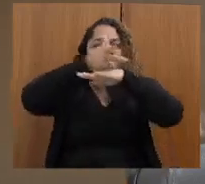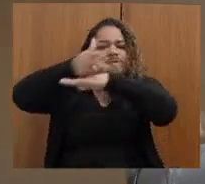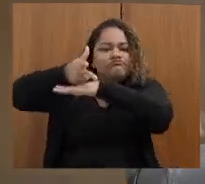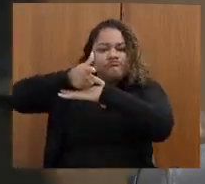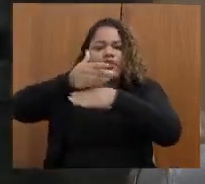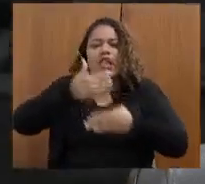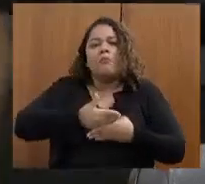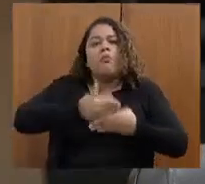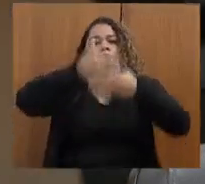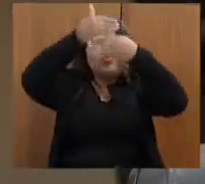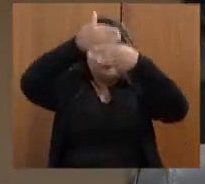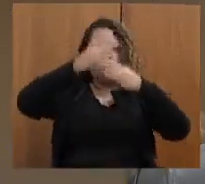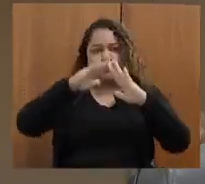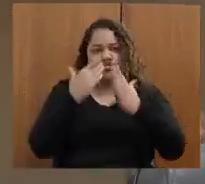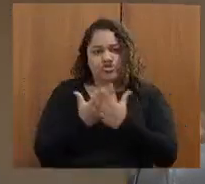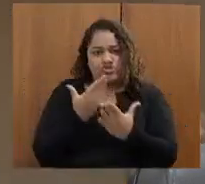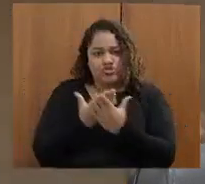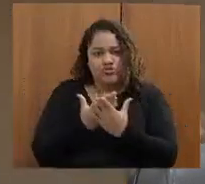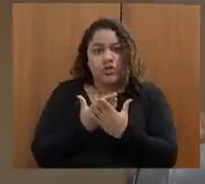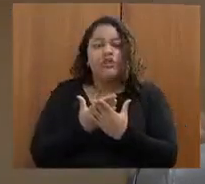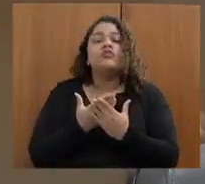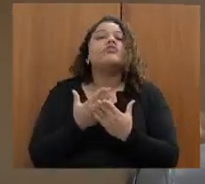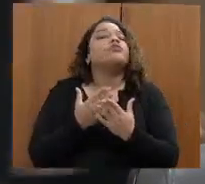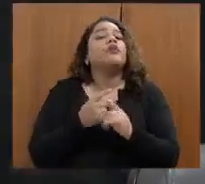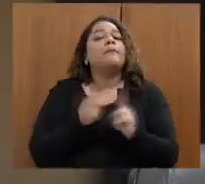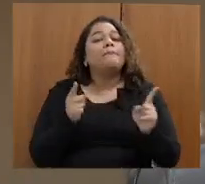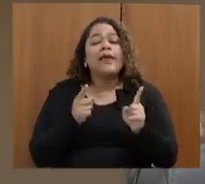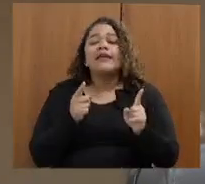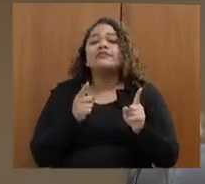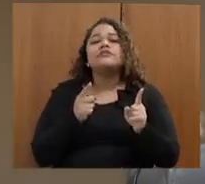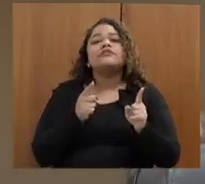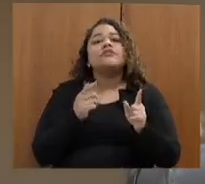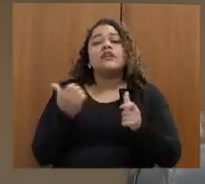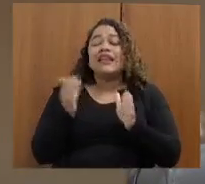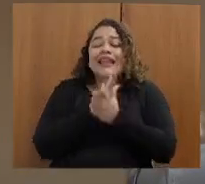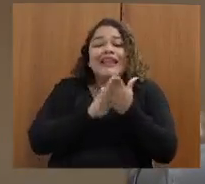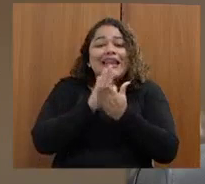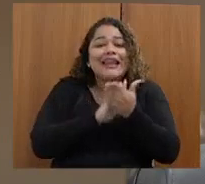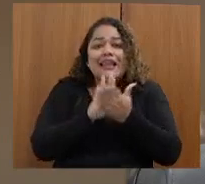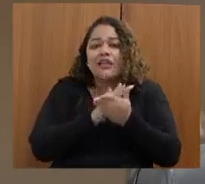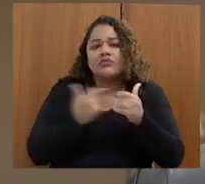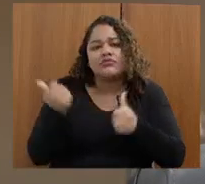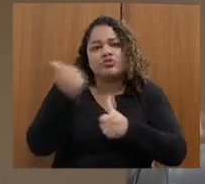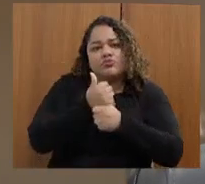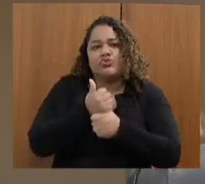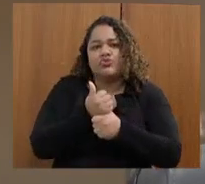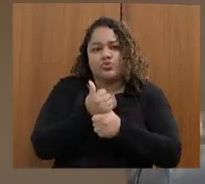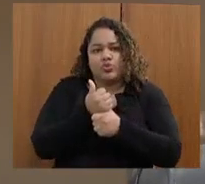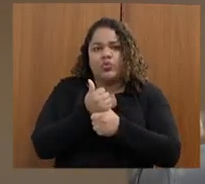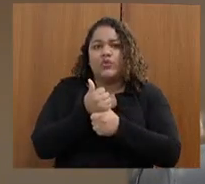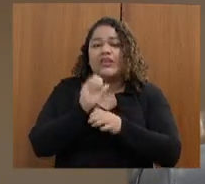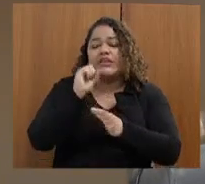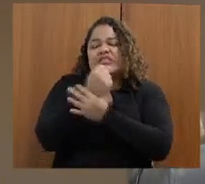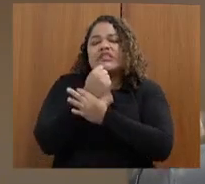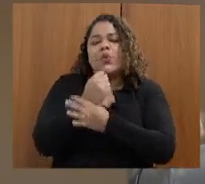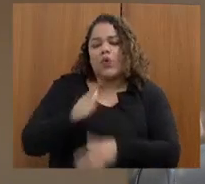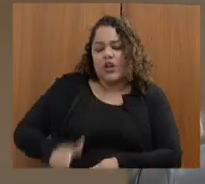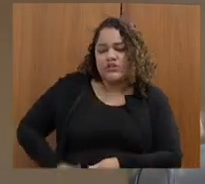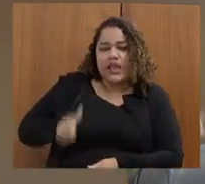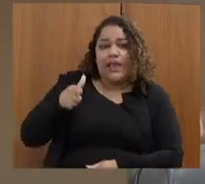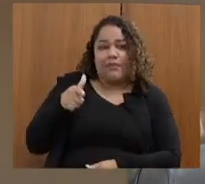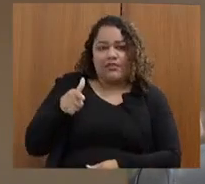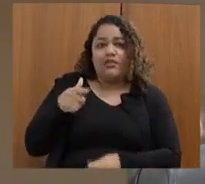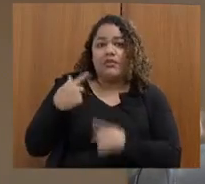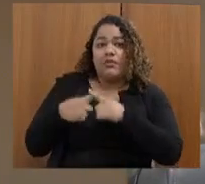a presença da segurança armada porque quando uma pessoa agressiva entra